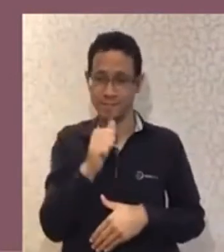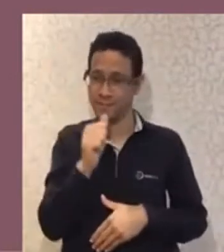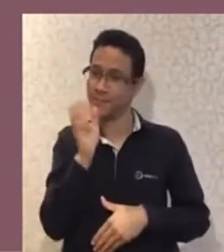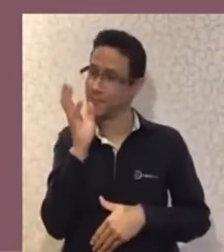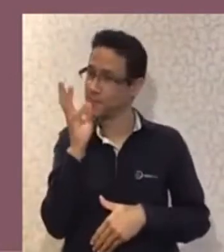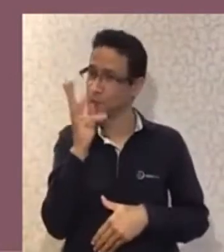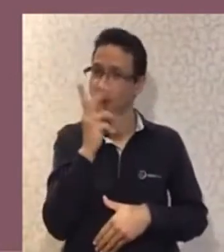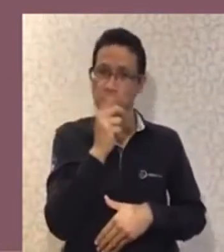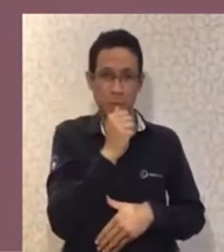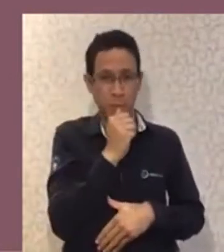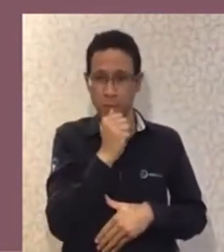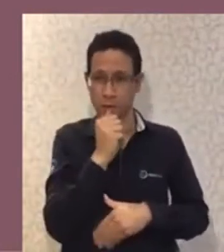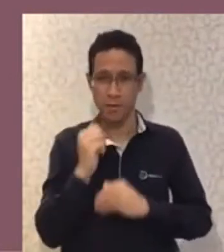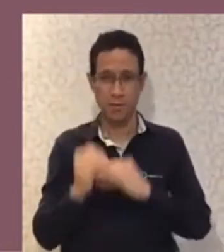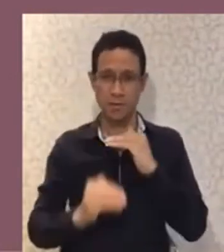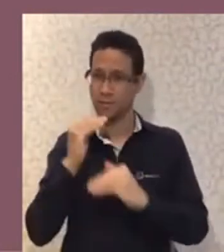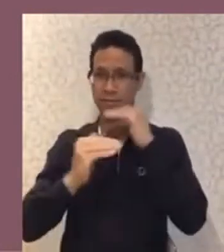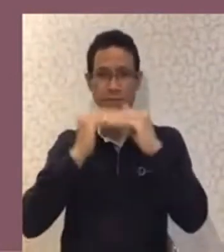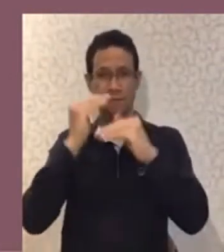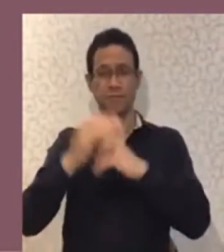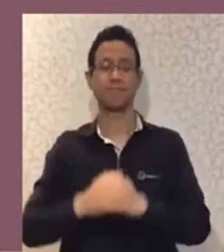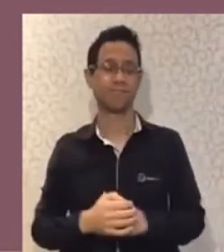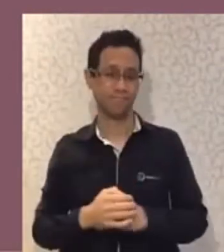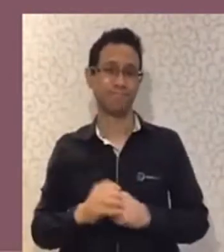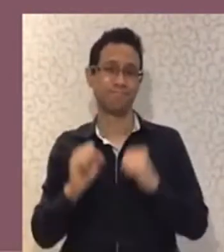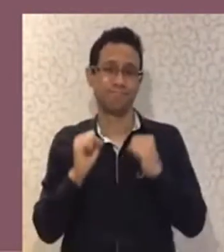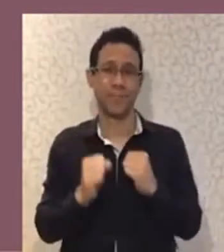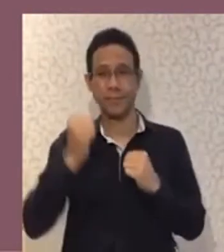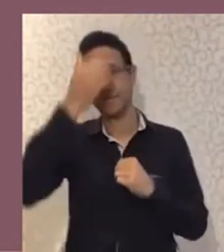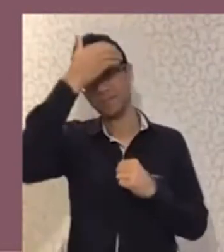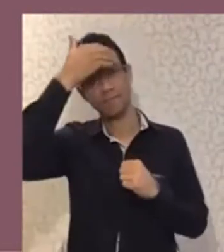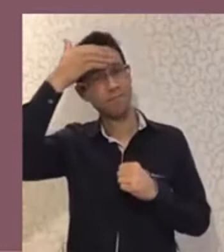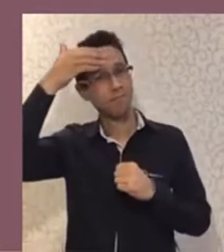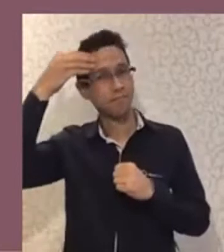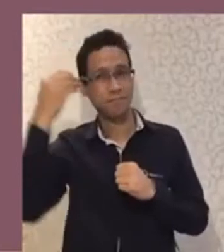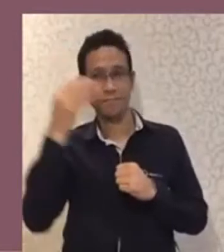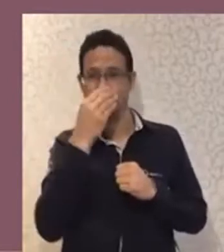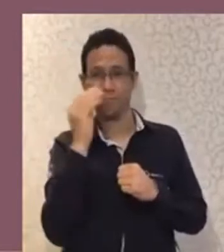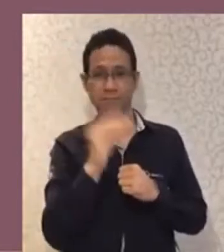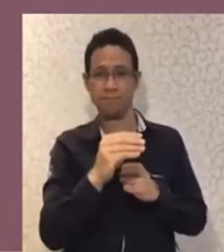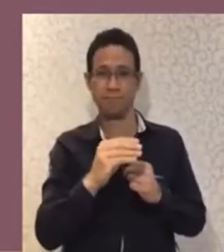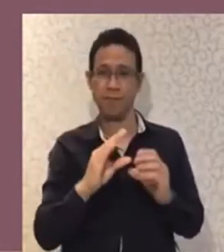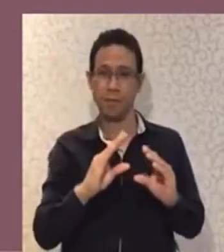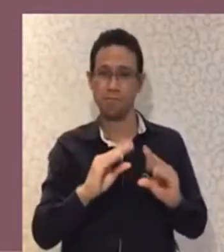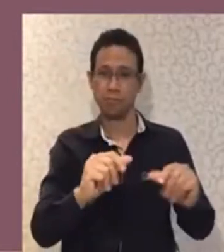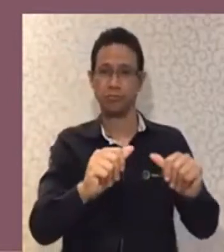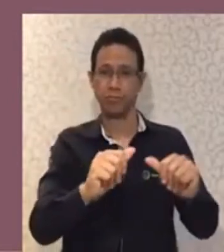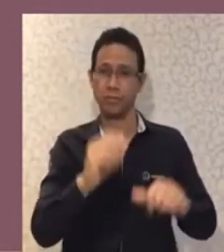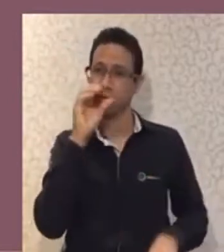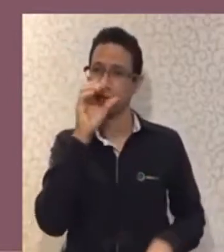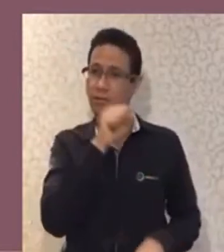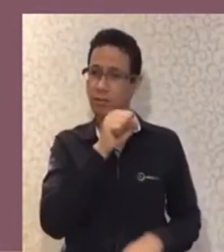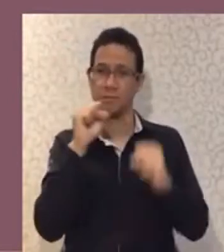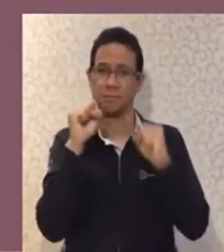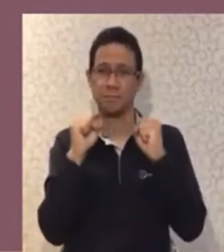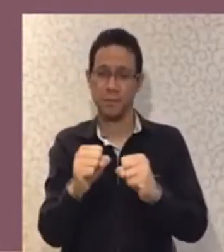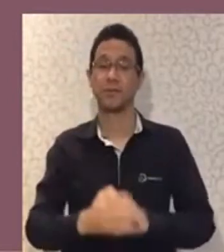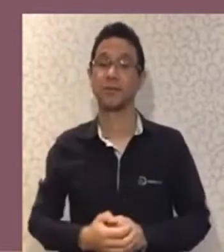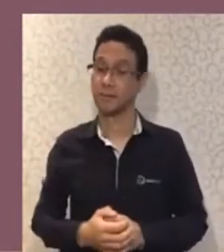e pode ser que seja esquecida em muito pouco tempo. Agora eu te pergunto, Naruna,